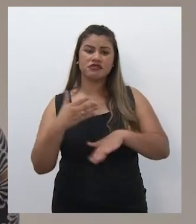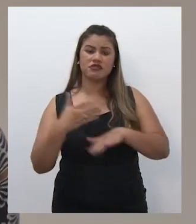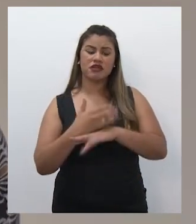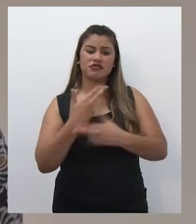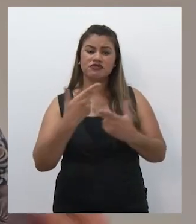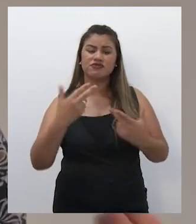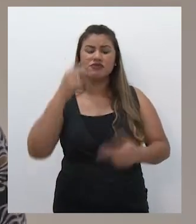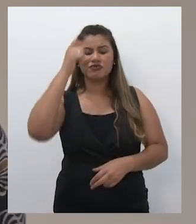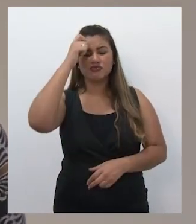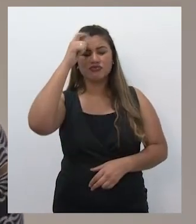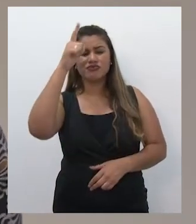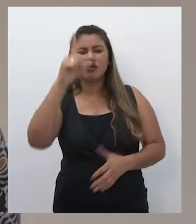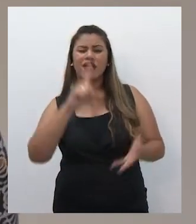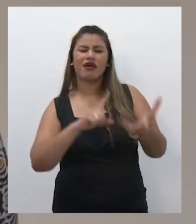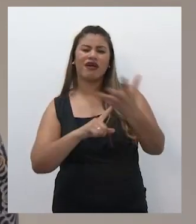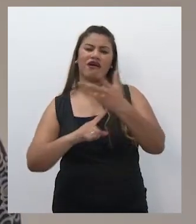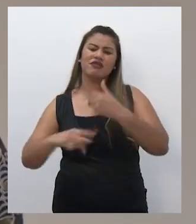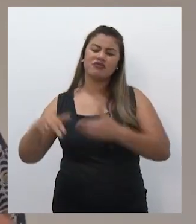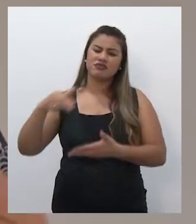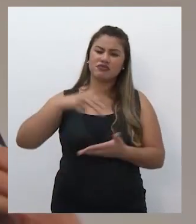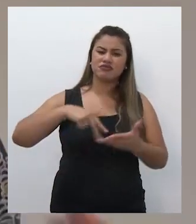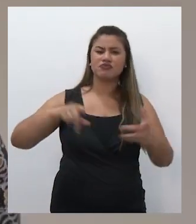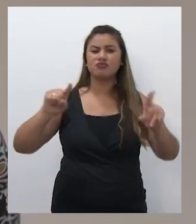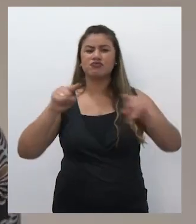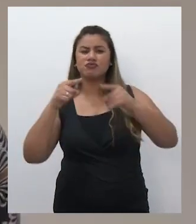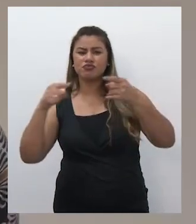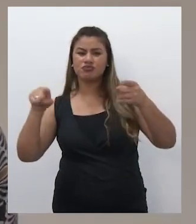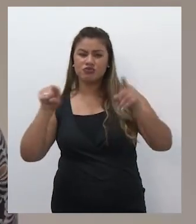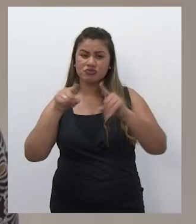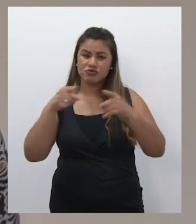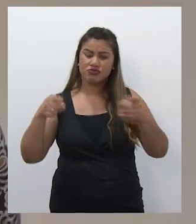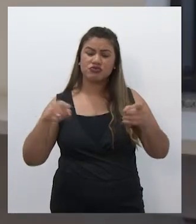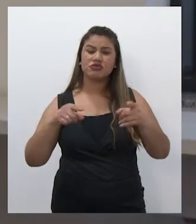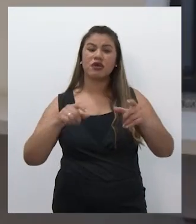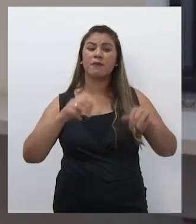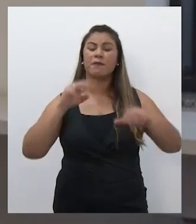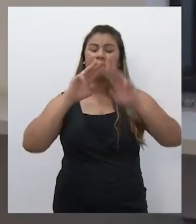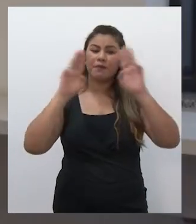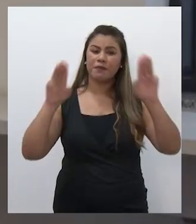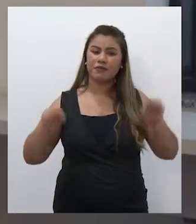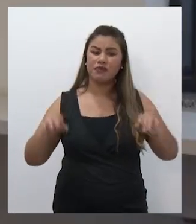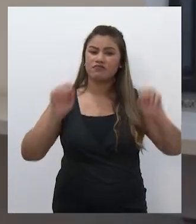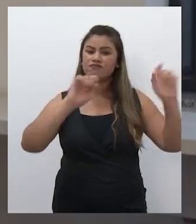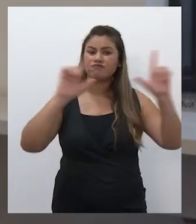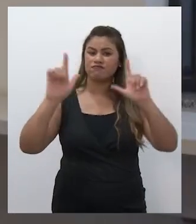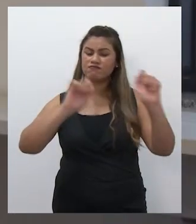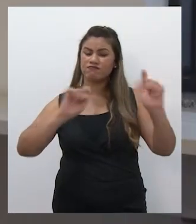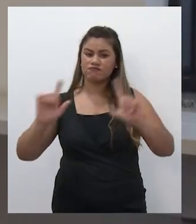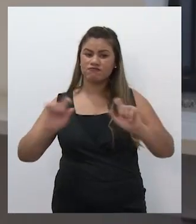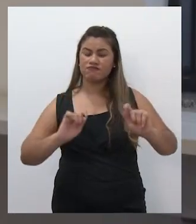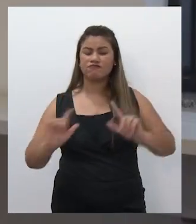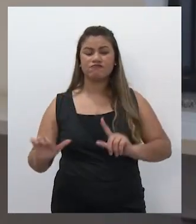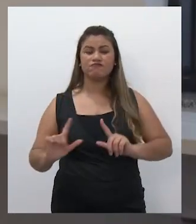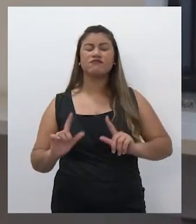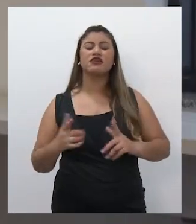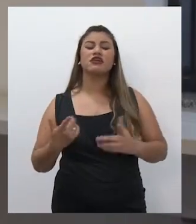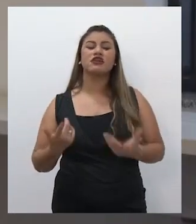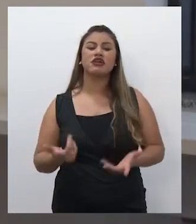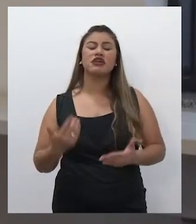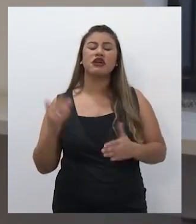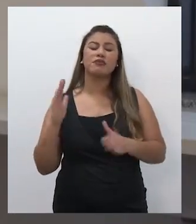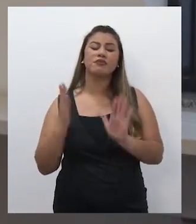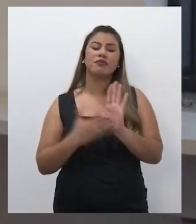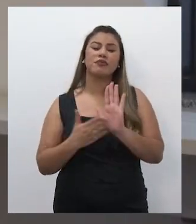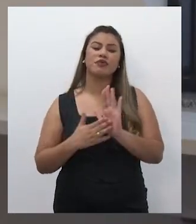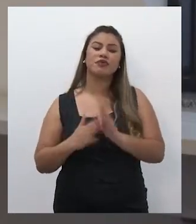às artes, né, à dança, à música, exposições. E essa proposta que eles não só desenvolvam